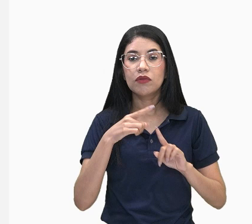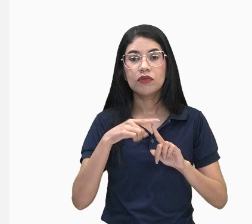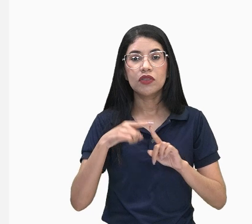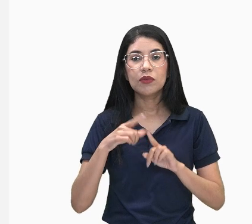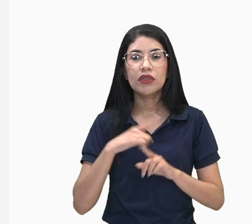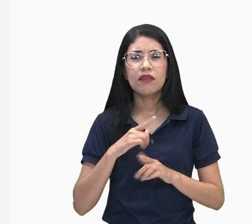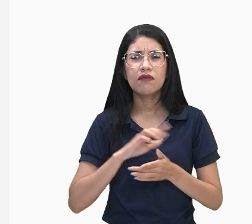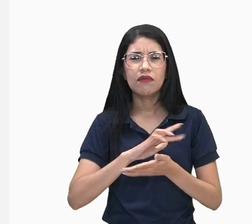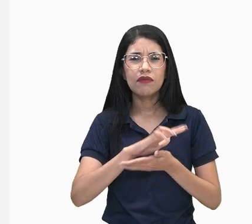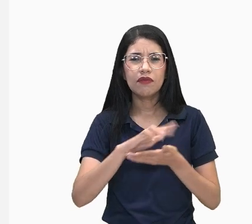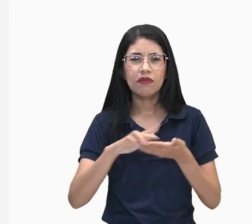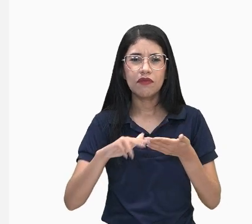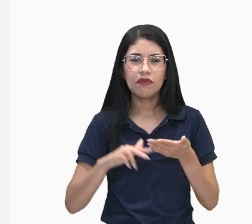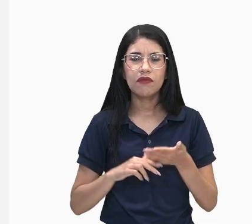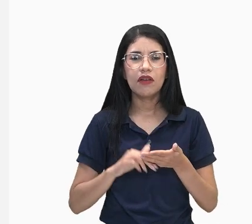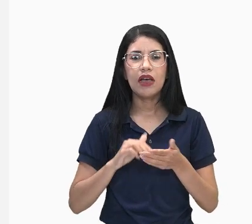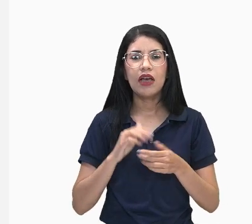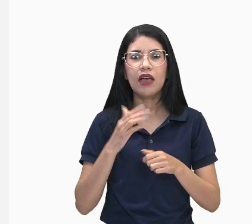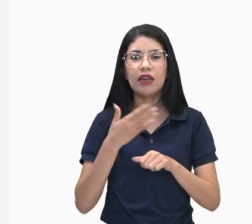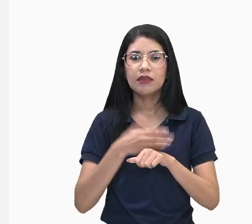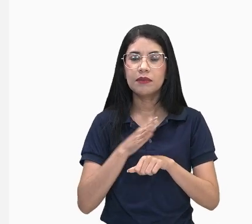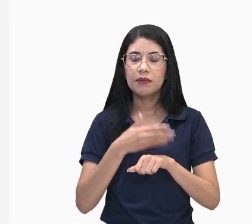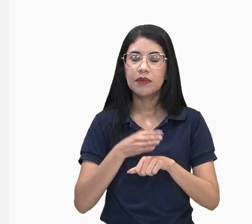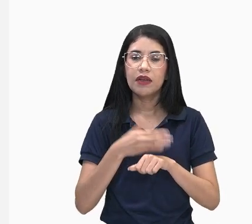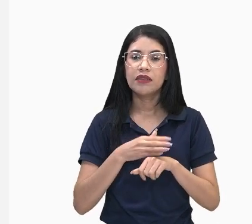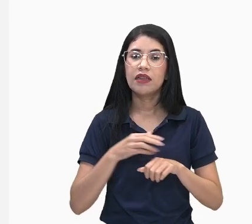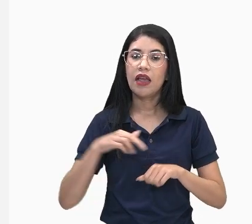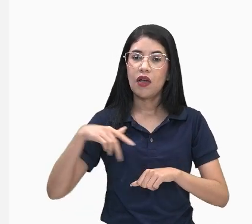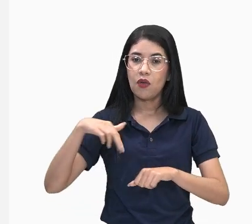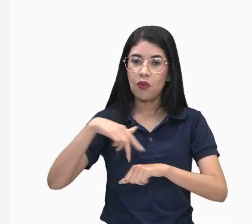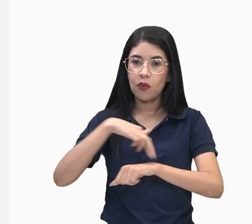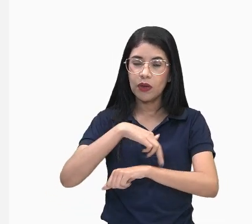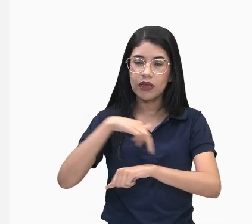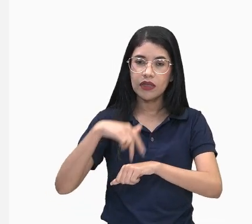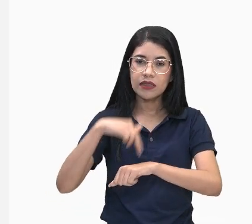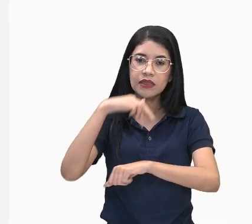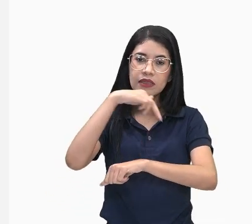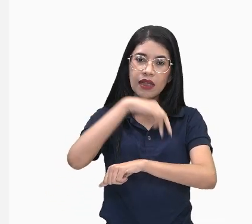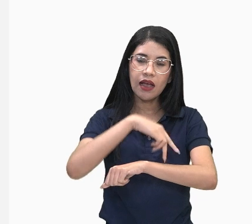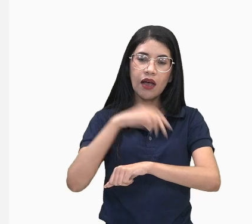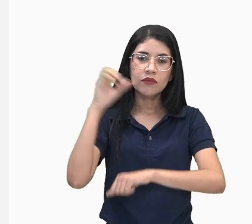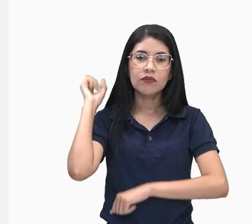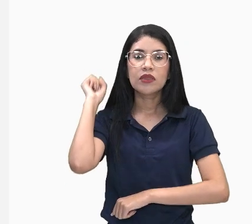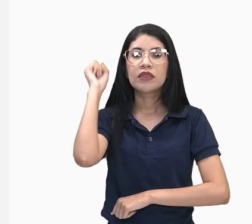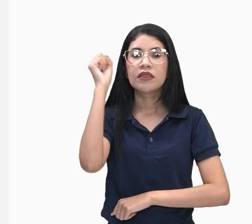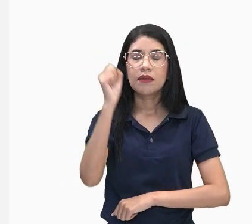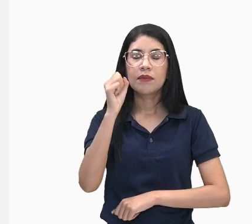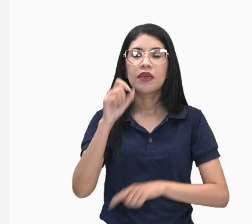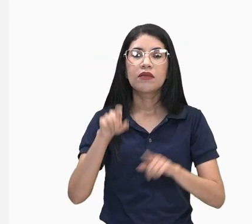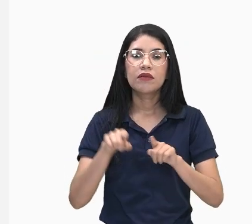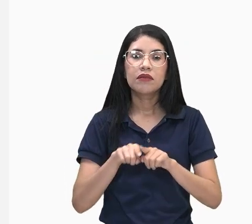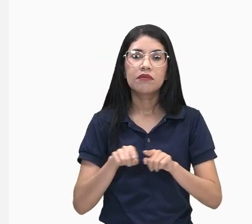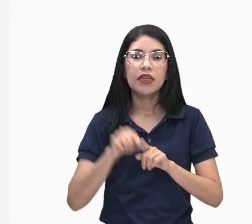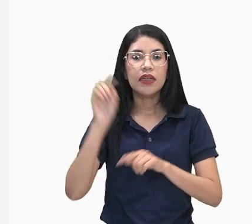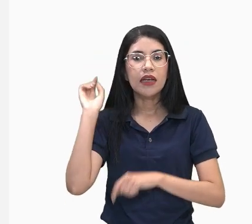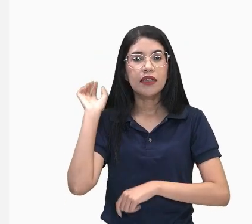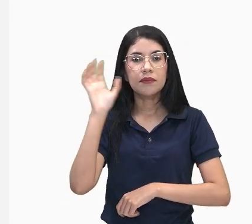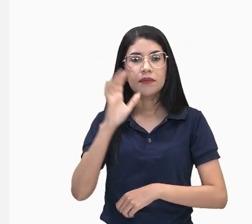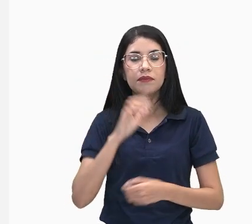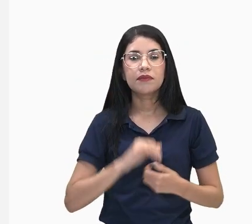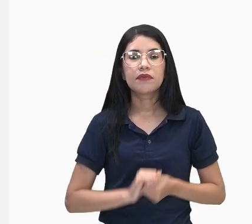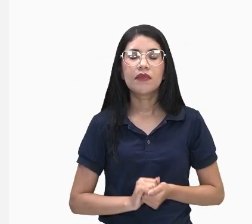engloba diversas atividades. E aí eu cito novamente as corridas, os saltos e lançamentos, tá bom?